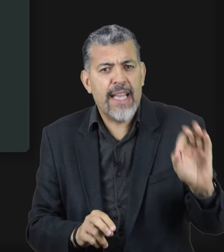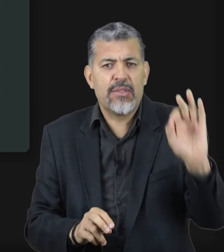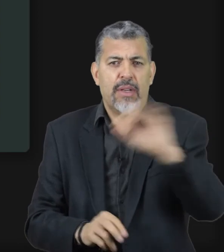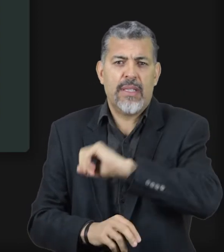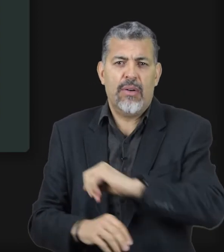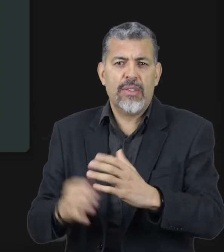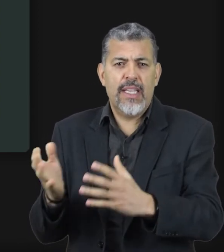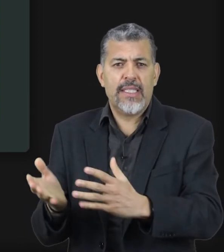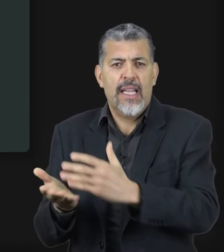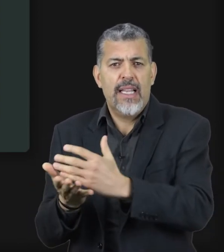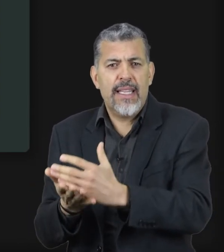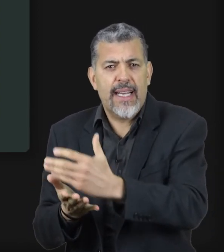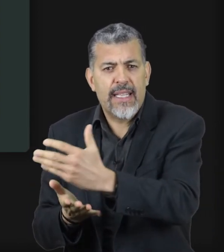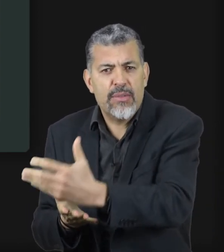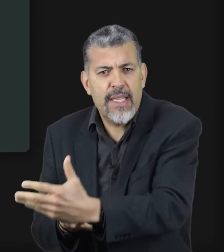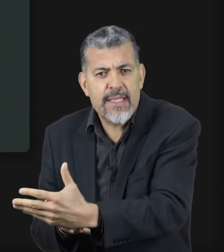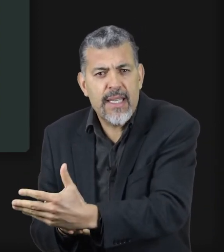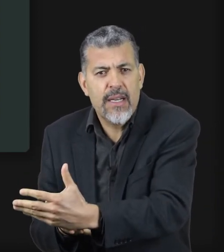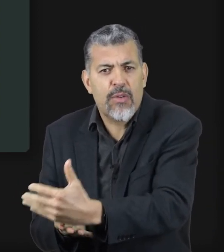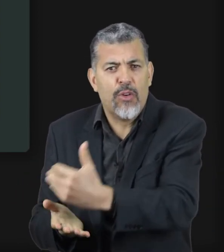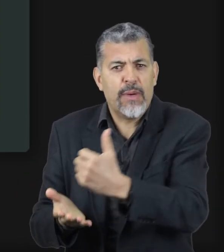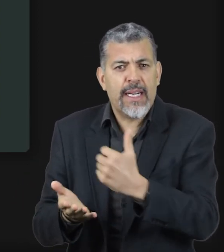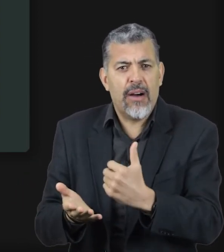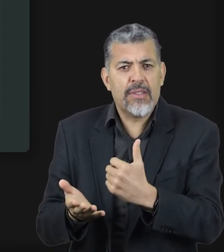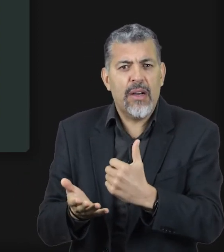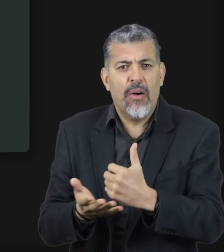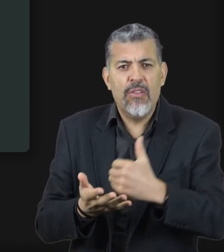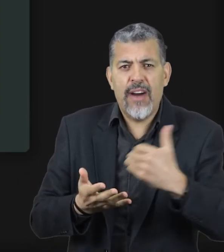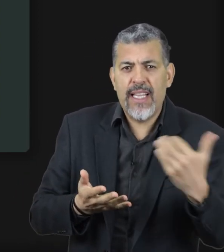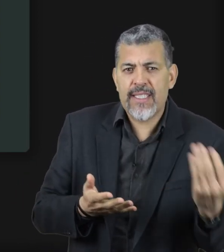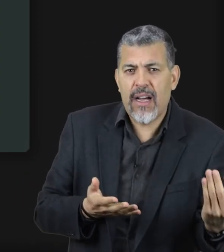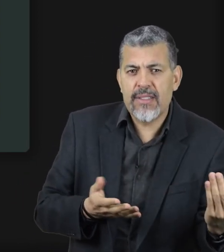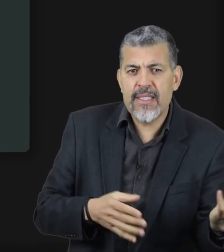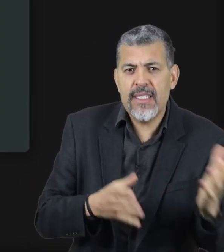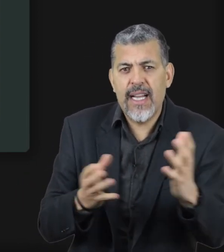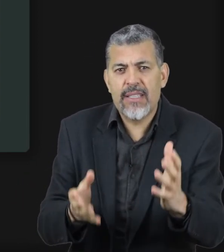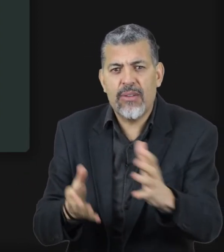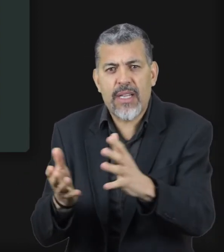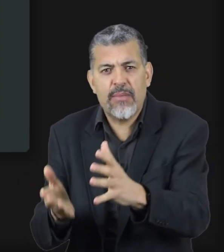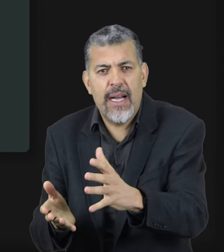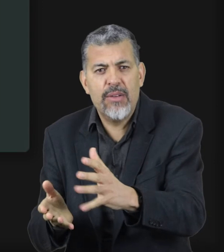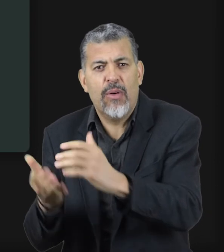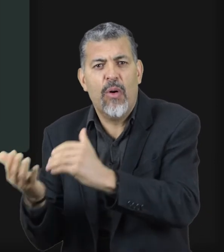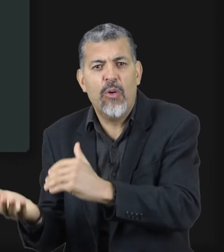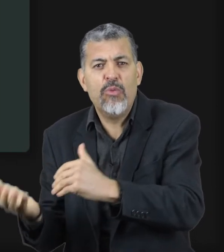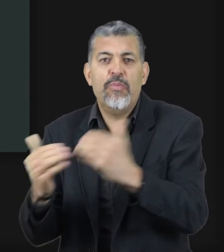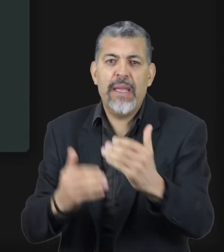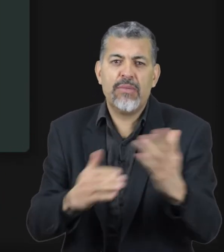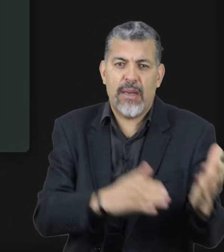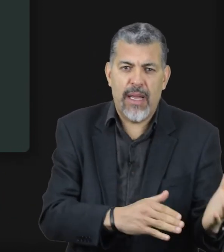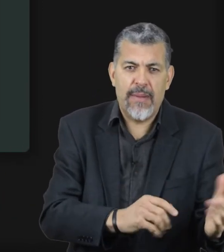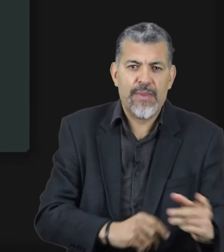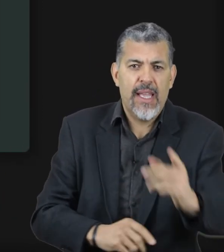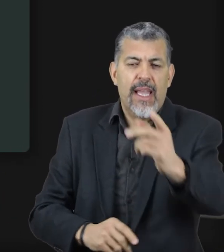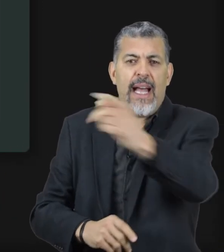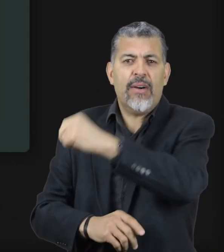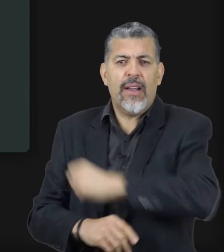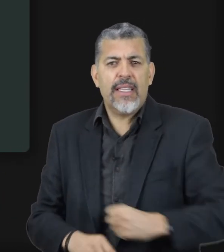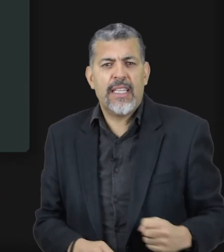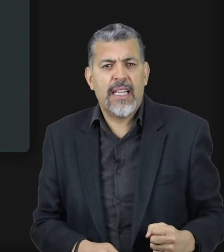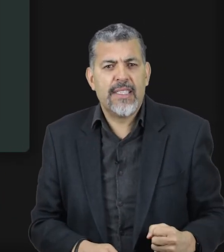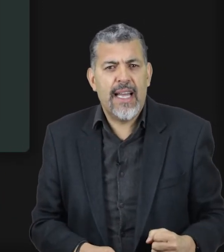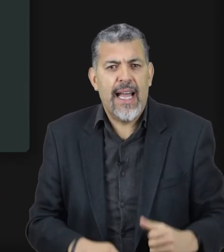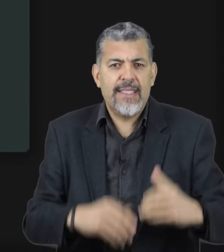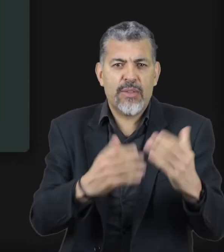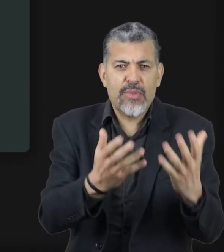dito nexo causal, ou seja, ligar a doença com uma causa ou várias causas ligado ao trabalho ou pelo trabalho. Agora é